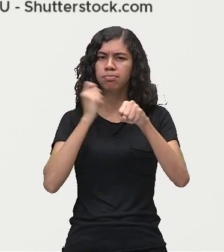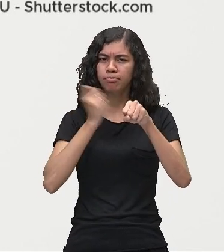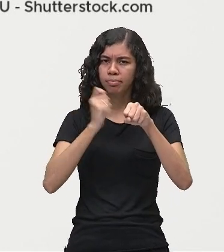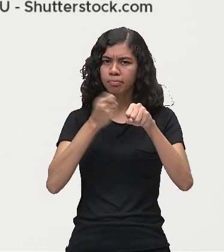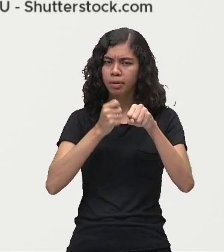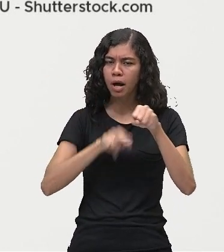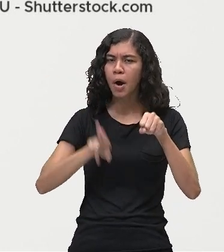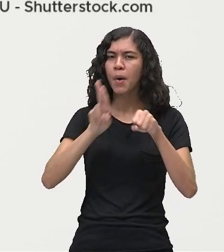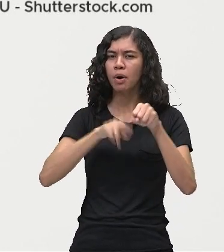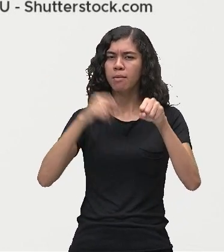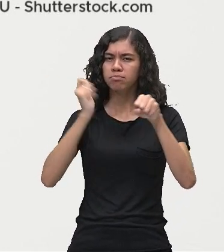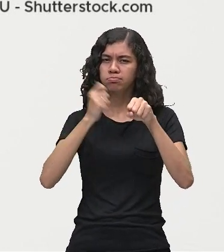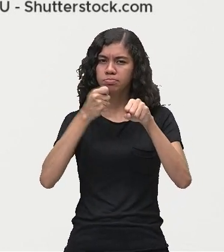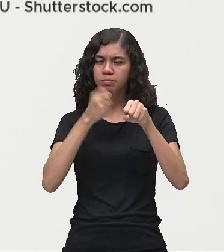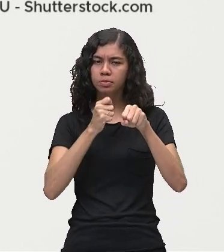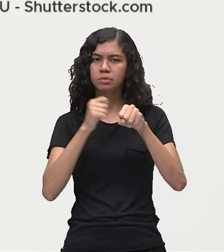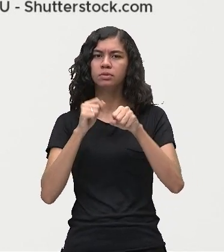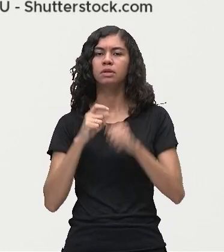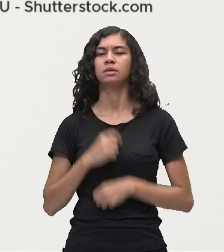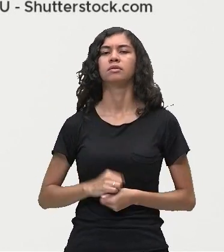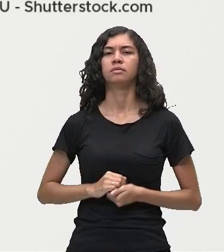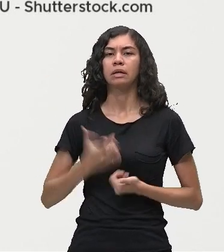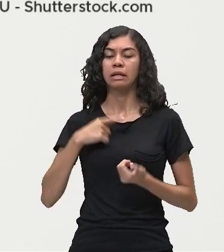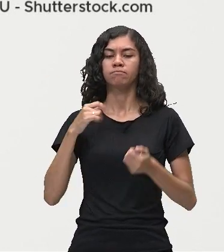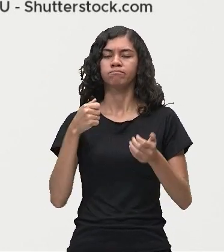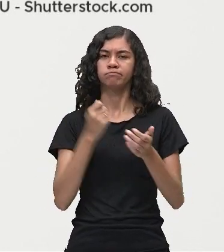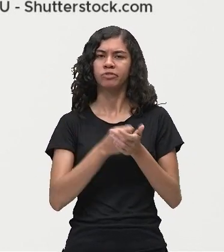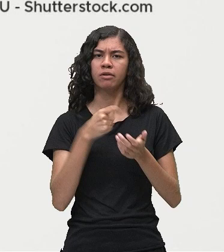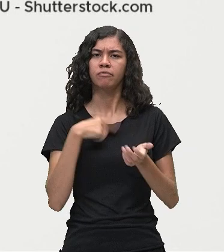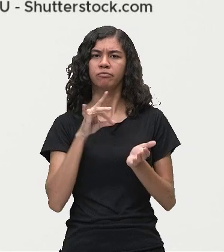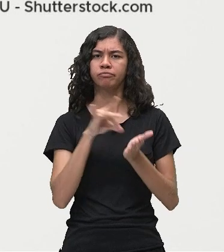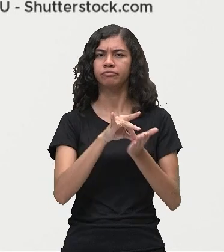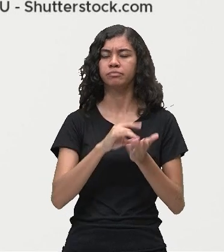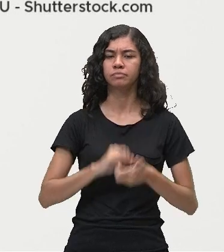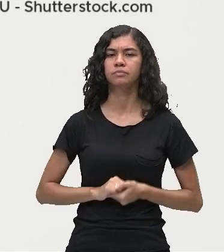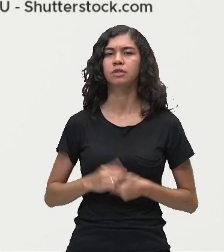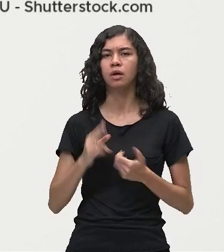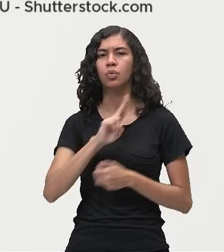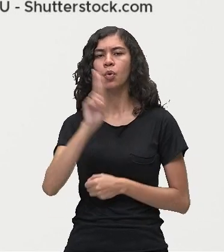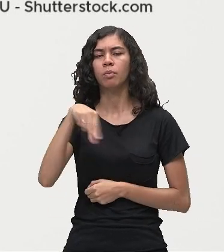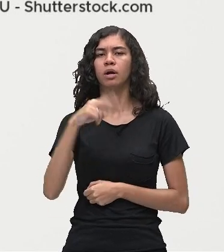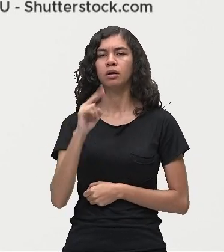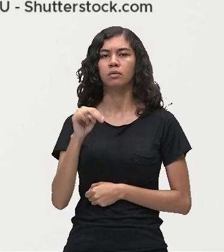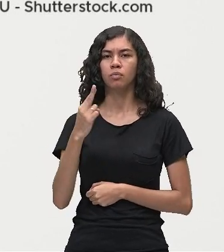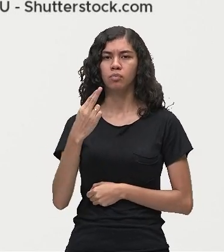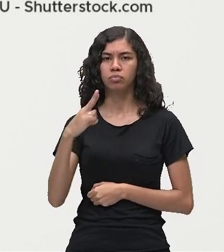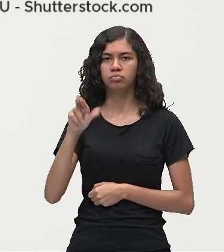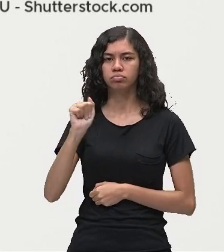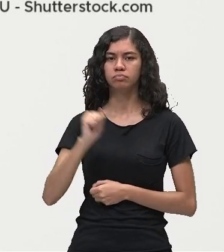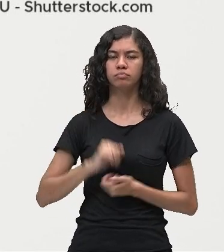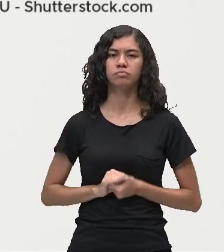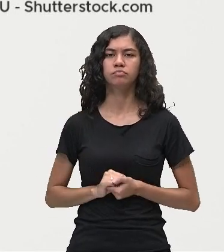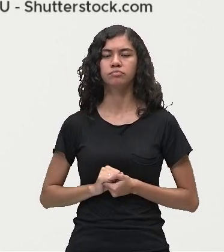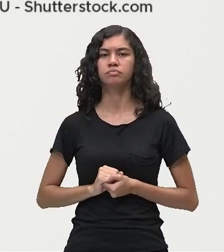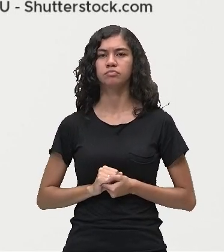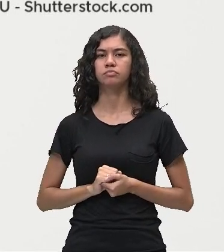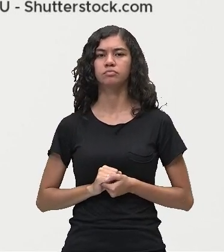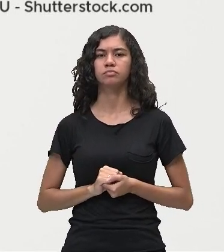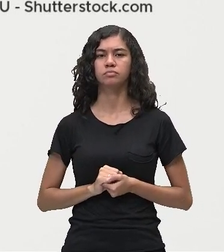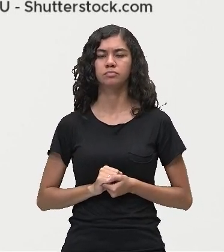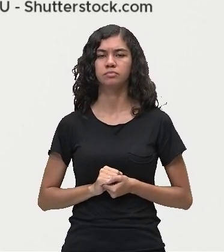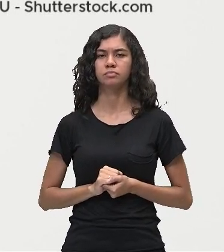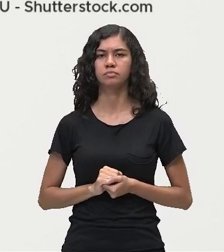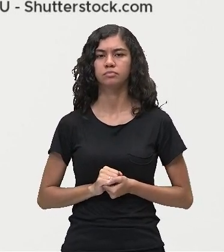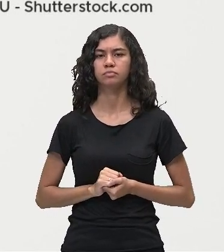inclinado. Aí a gente vai lá e bate e ele fica fixo. Aquilo é uma cunha, tá? Cunha ou machado, ponto de vista